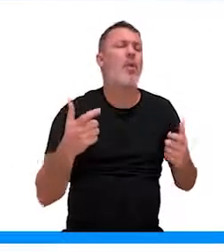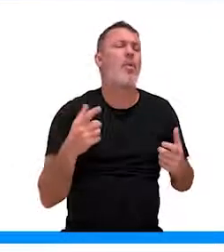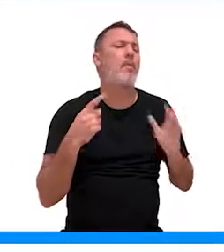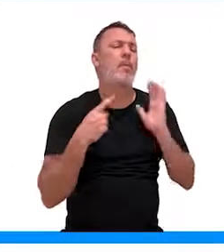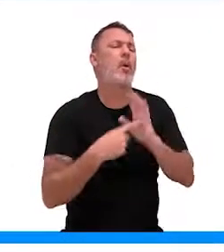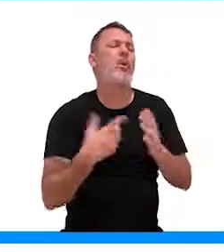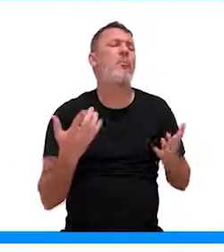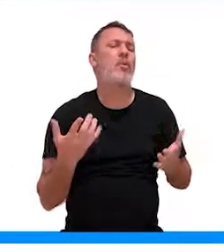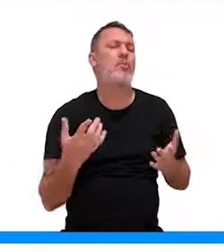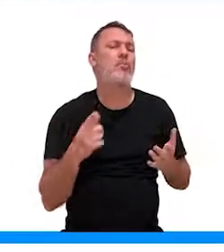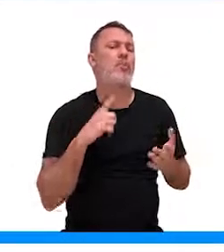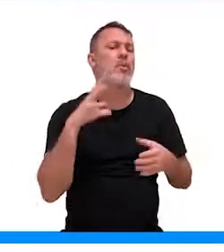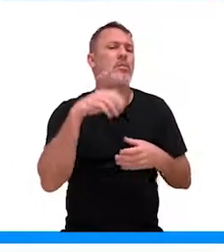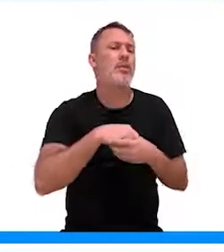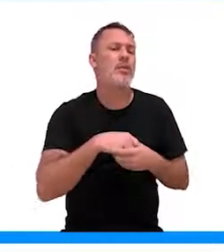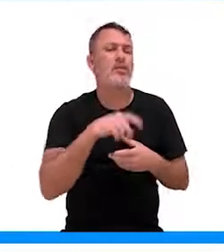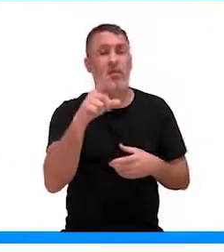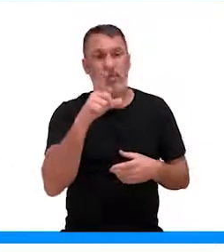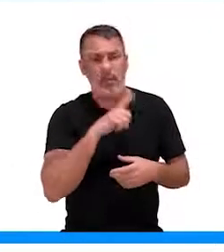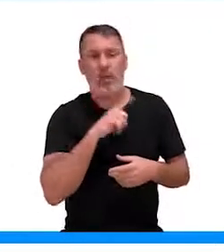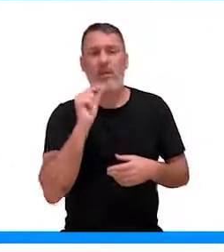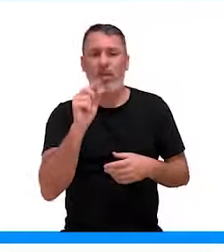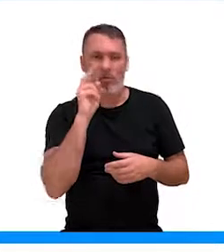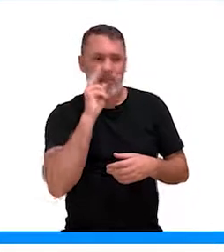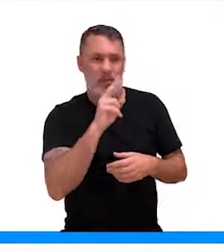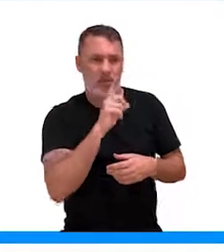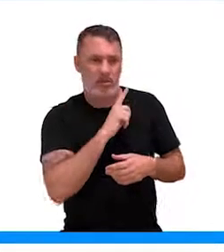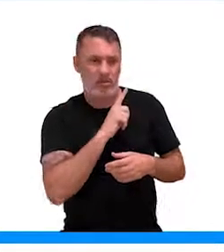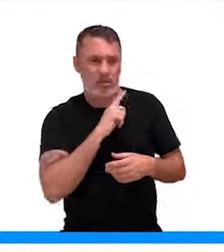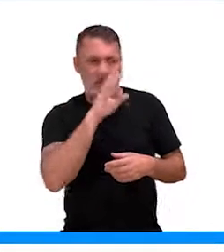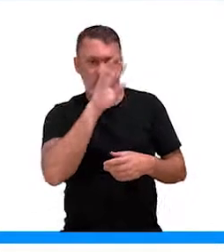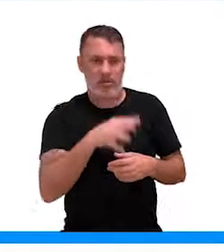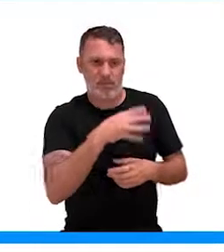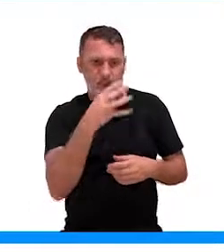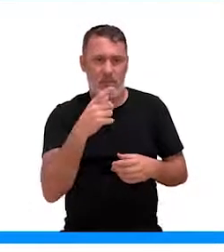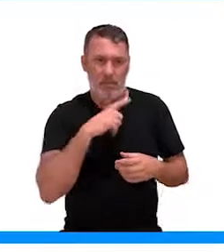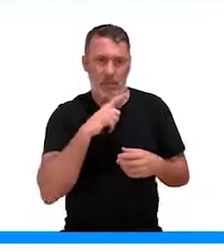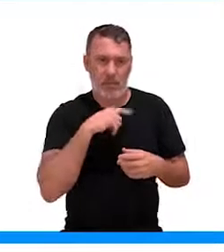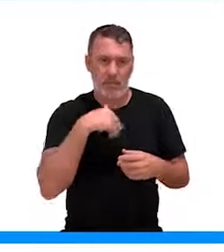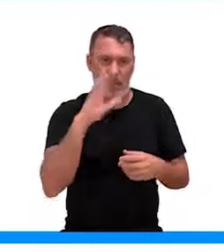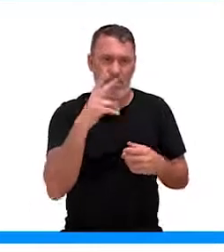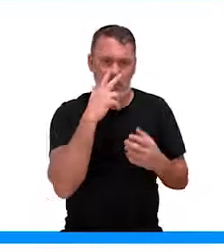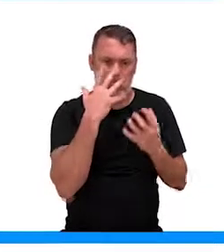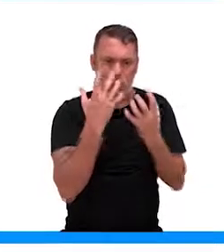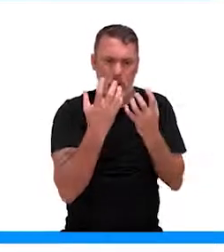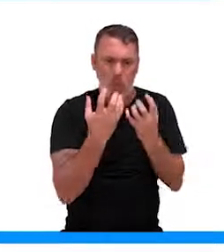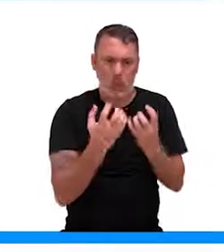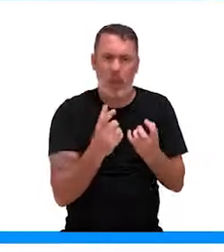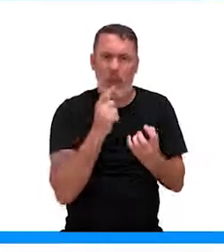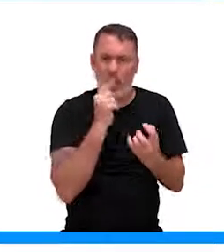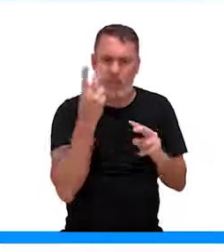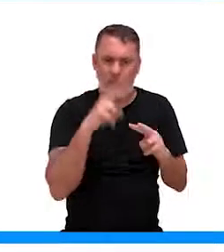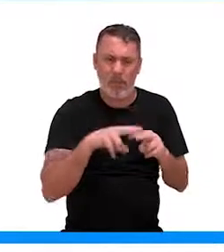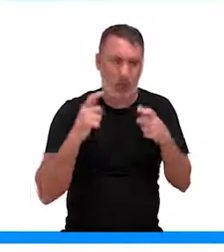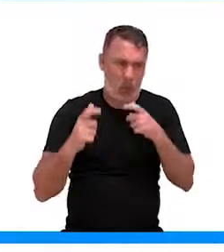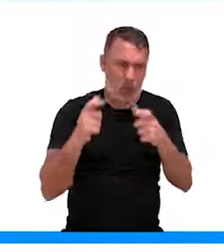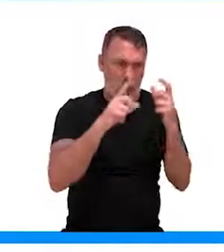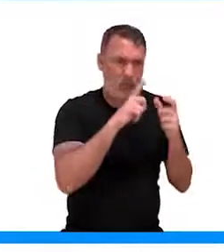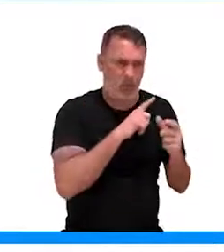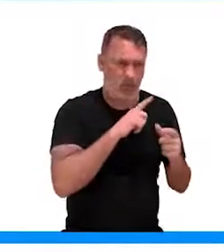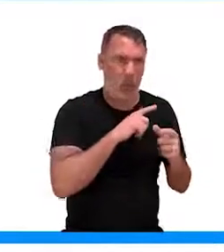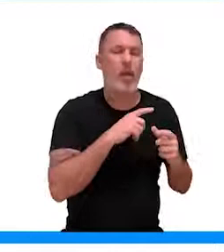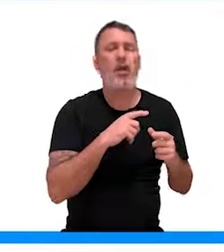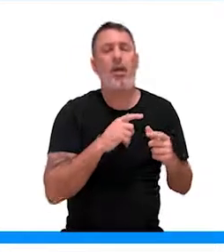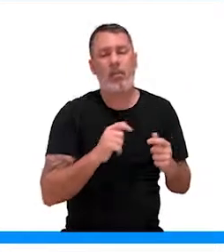que, galera? Se você tem ali um maior nível de retenção de água no local, então